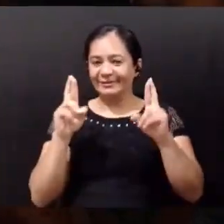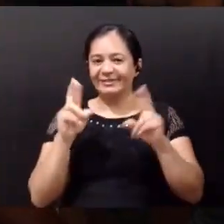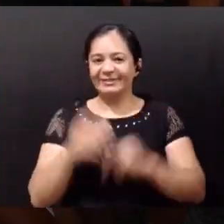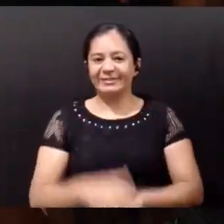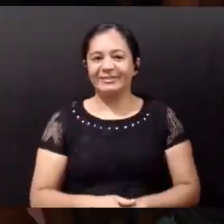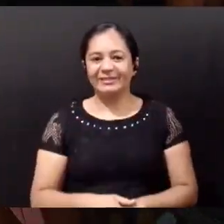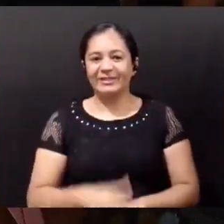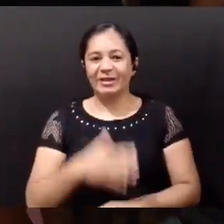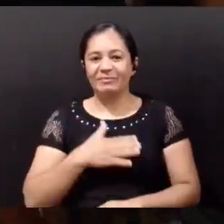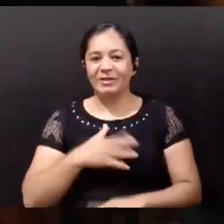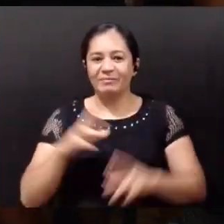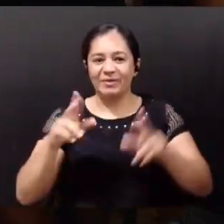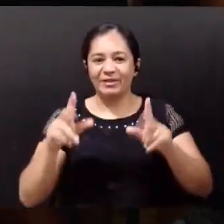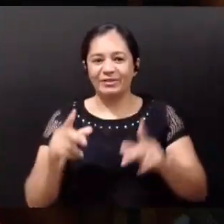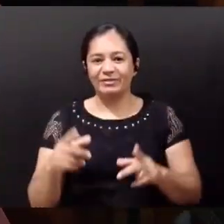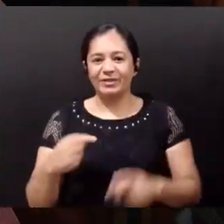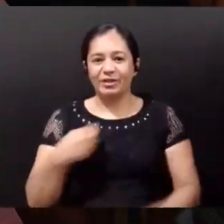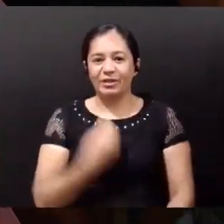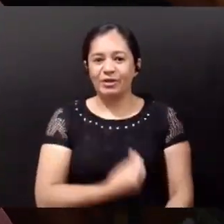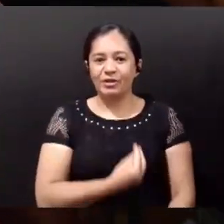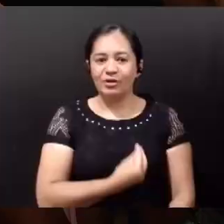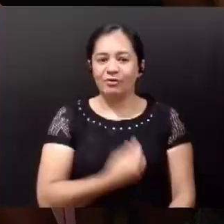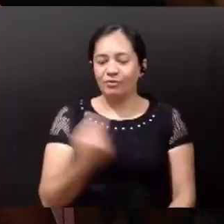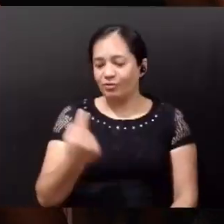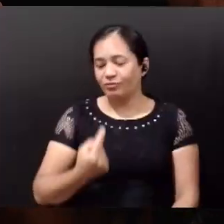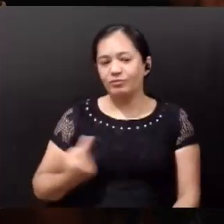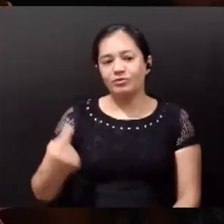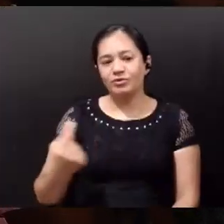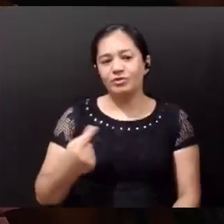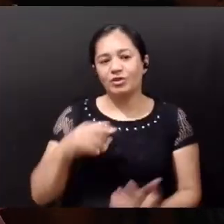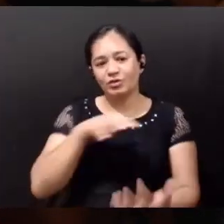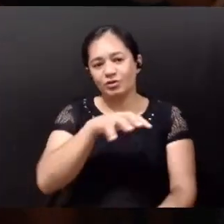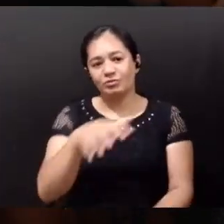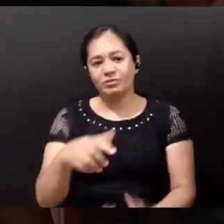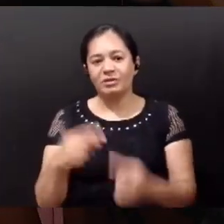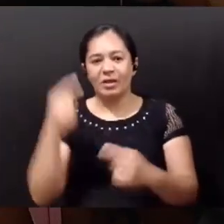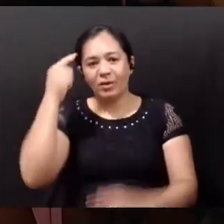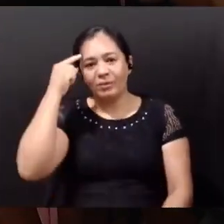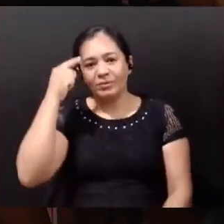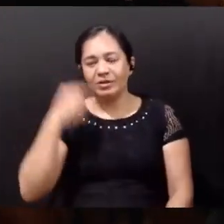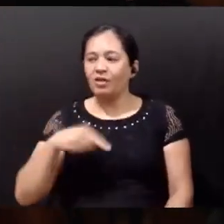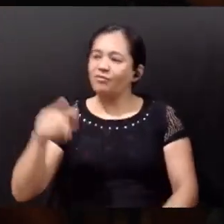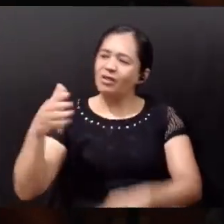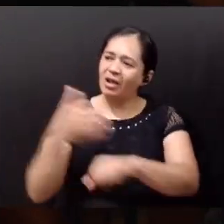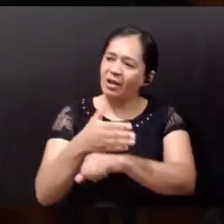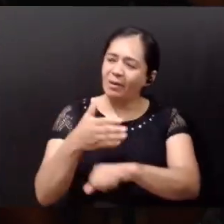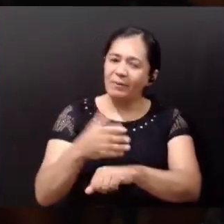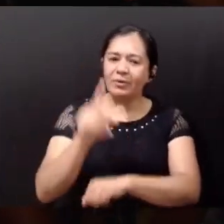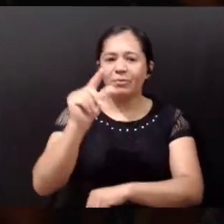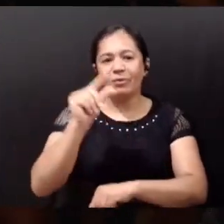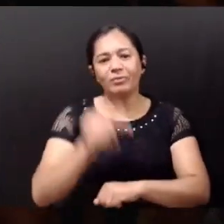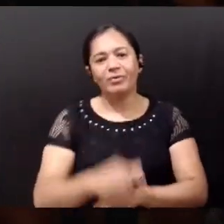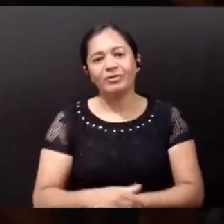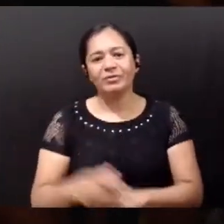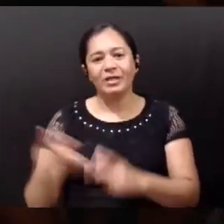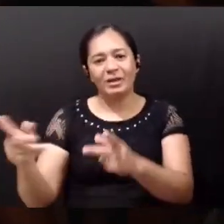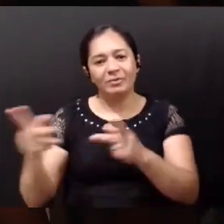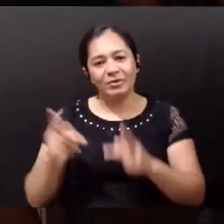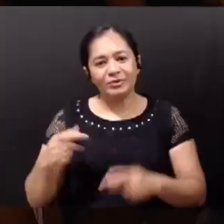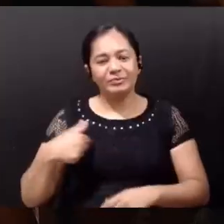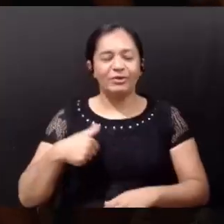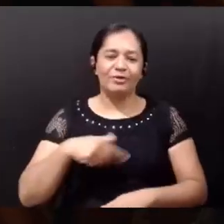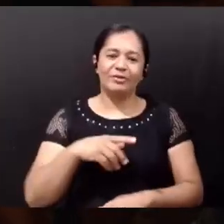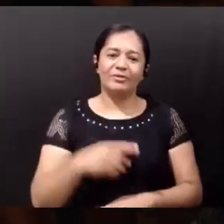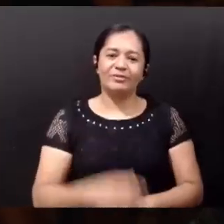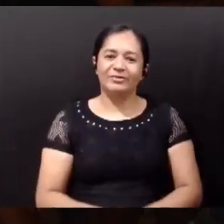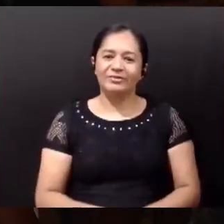que eu estou vivendo meio sozinho, né, nesse mundo aí, então eu pensei, vou participar um pouco. Aí me convidaram, né, participar aqui, eu ver como é que é, mas é a primeira vez que